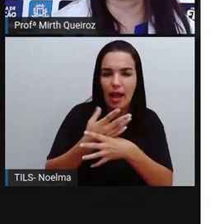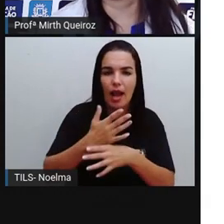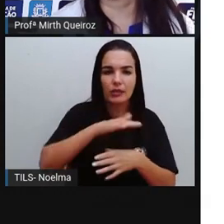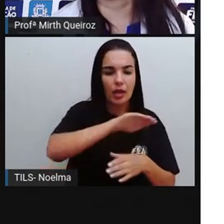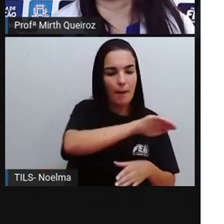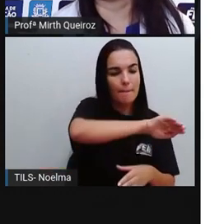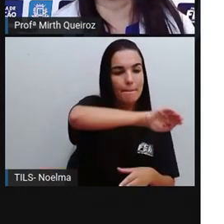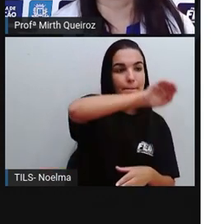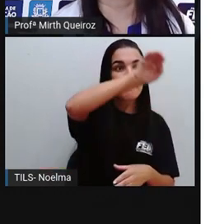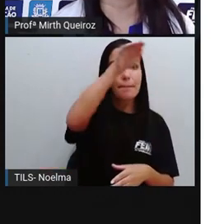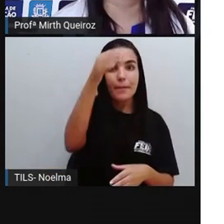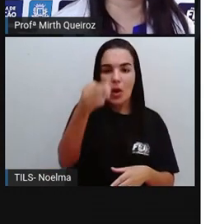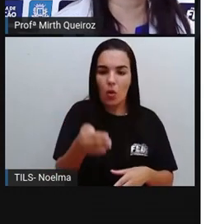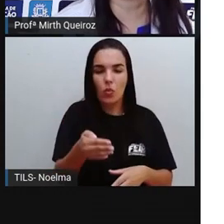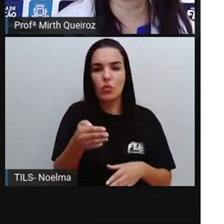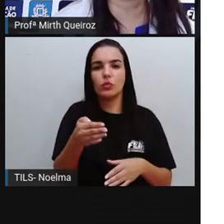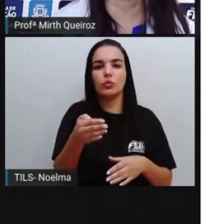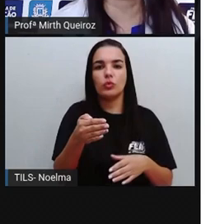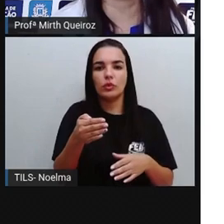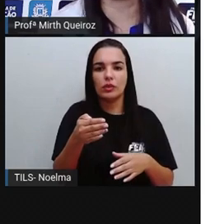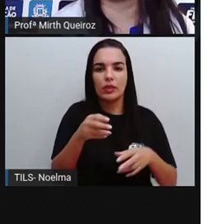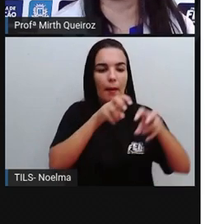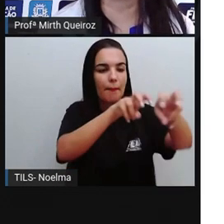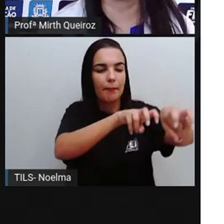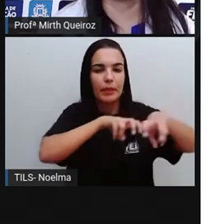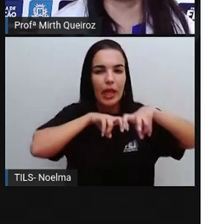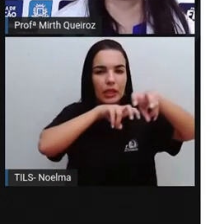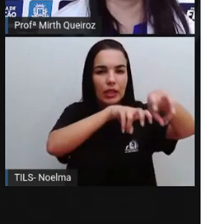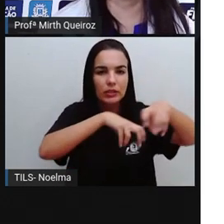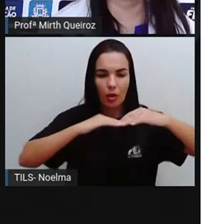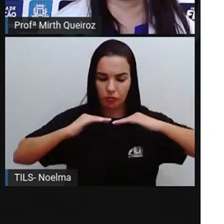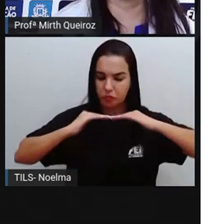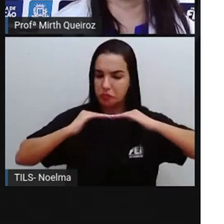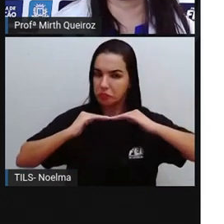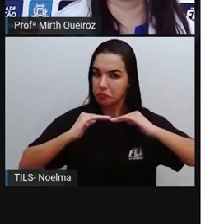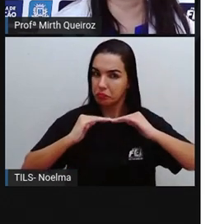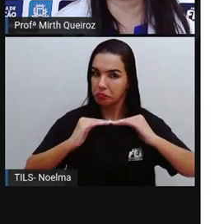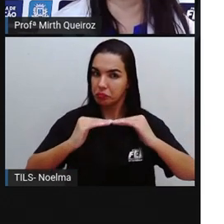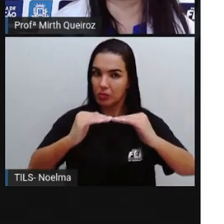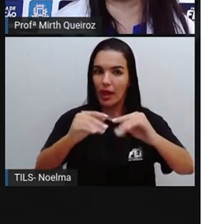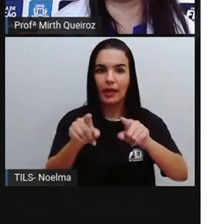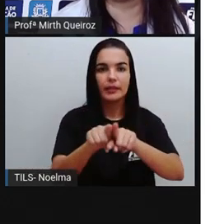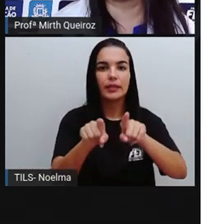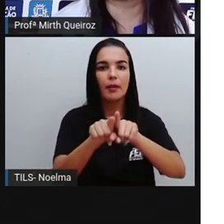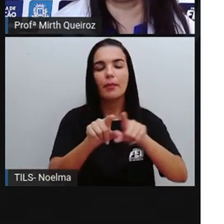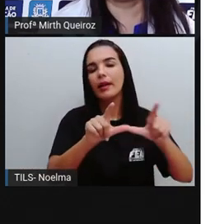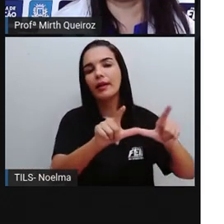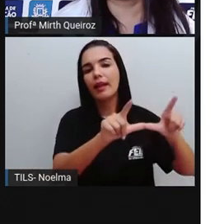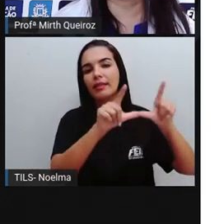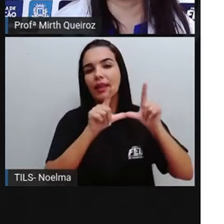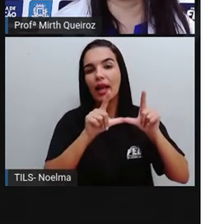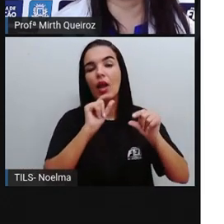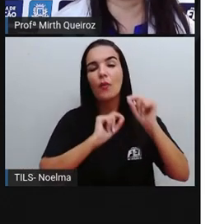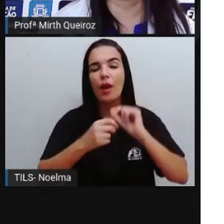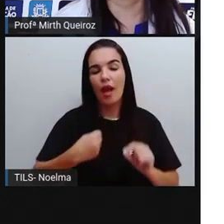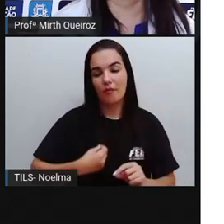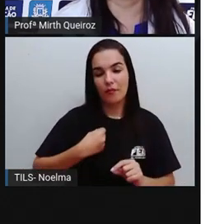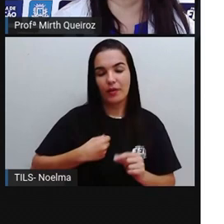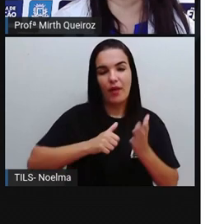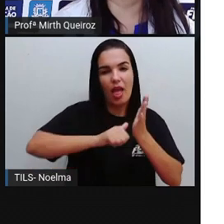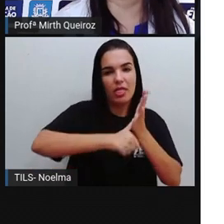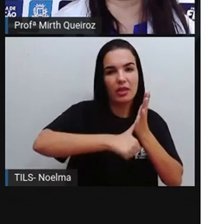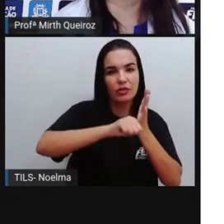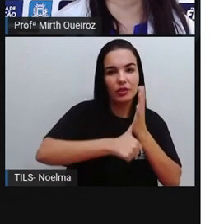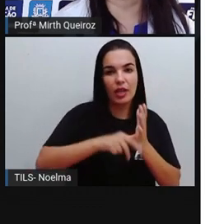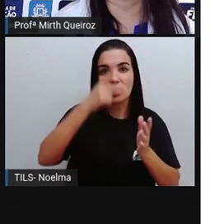pontes, monumentos, plantações, estradas, além de colocar nas telas a vida e